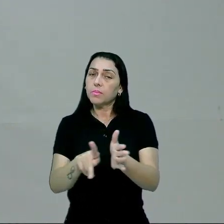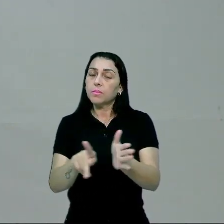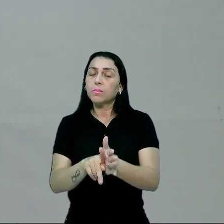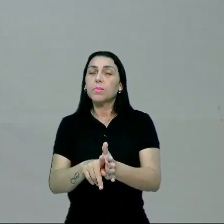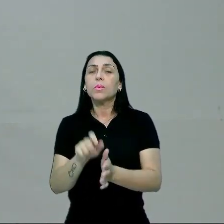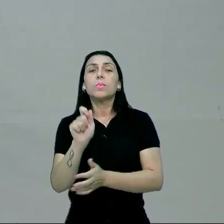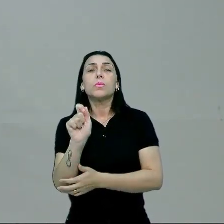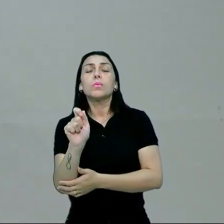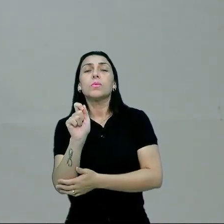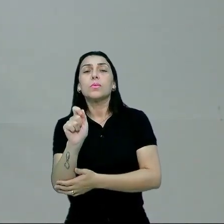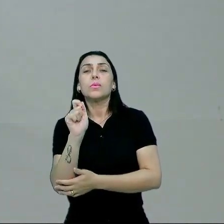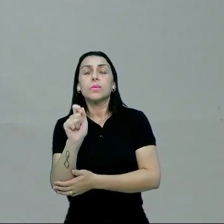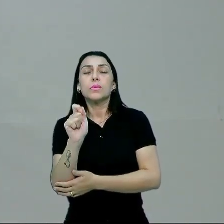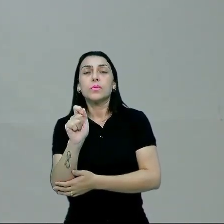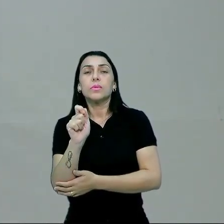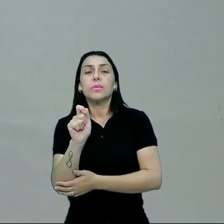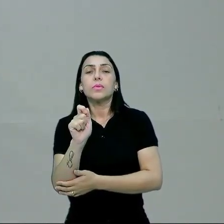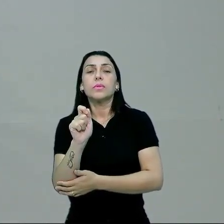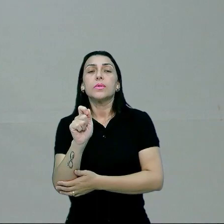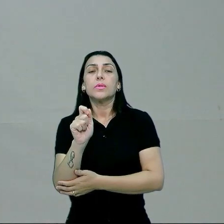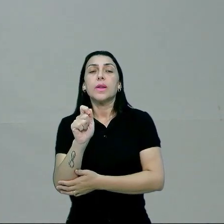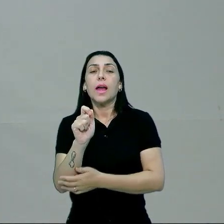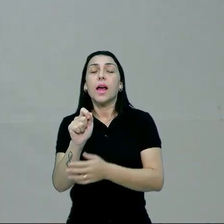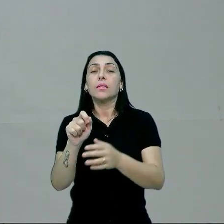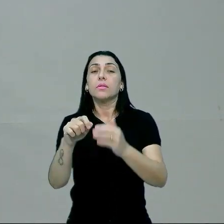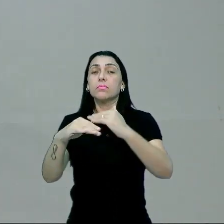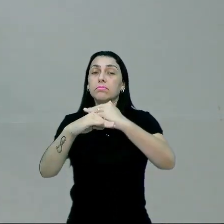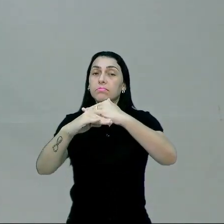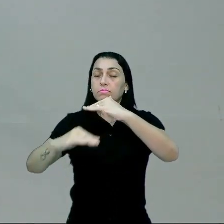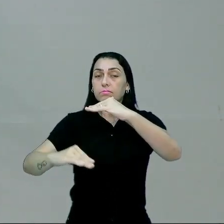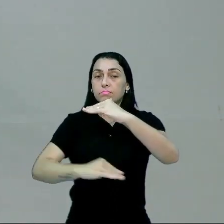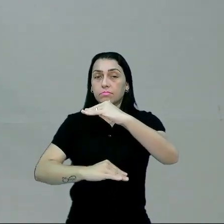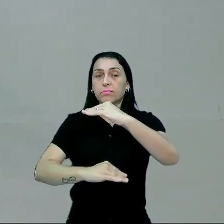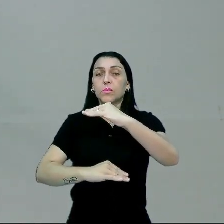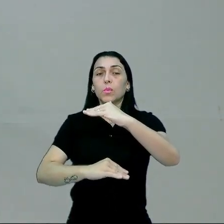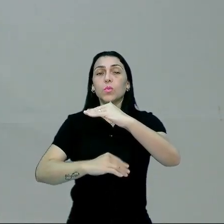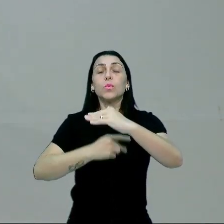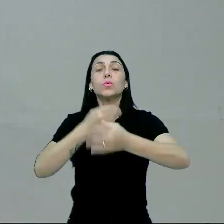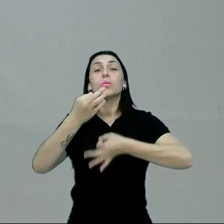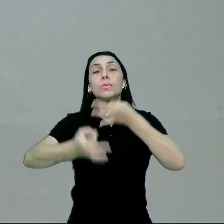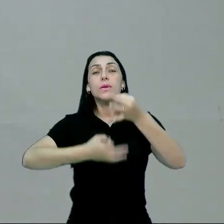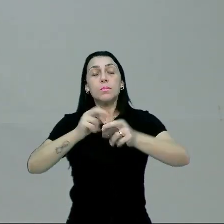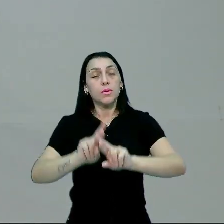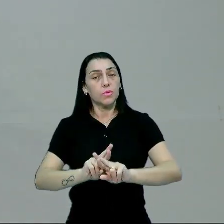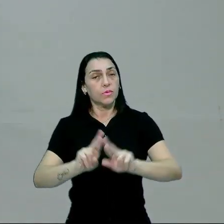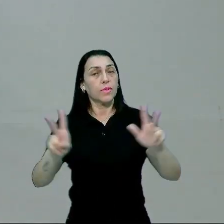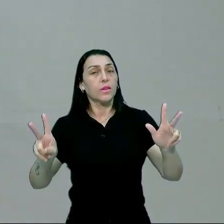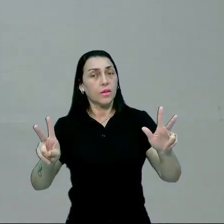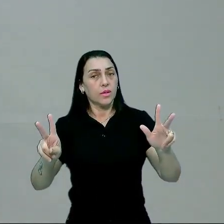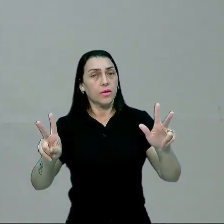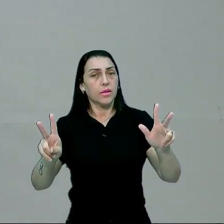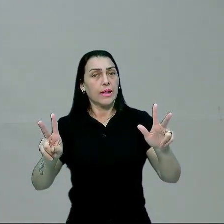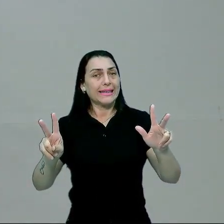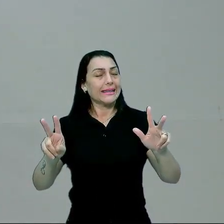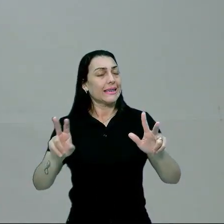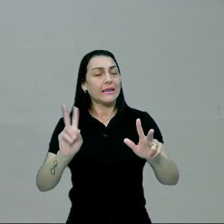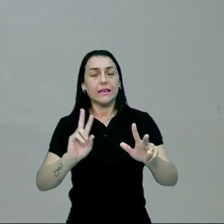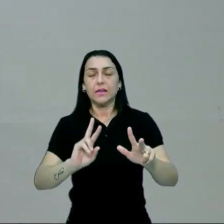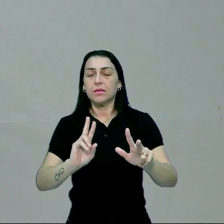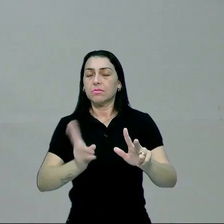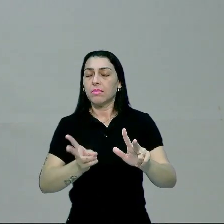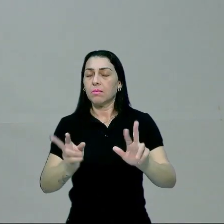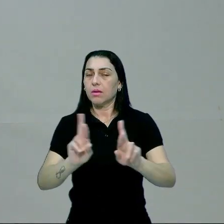digamos assim, as suas desigualdades, os seus desníveis. Nem tudo é igual